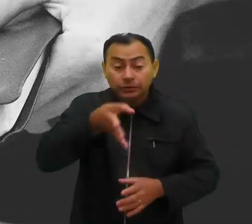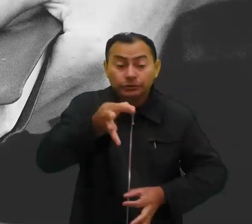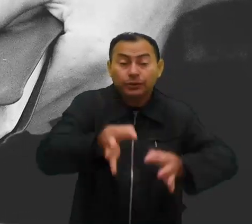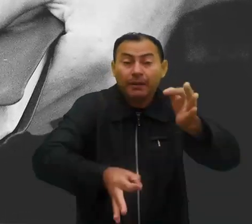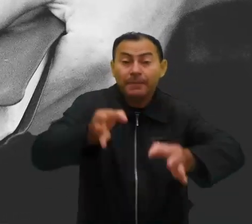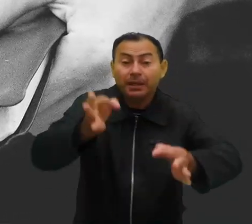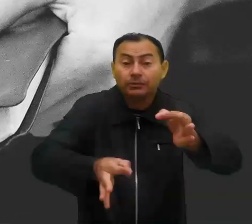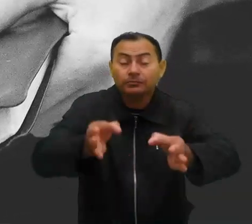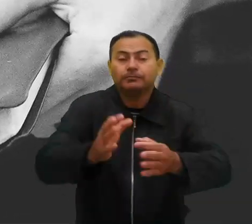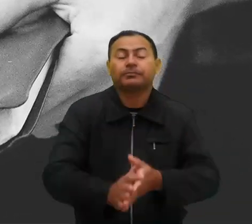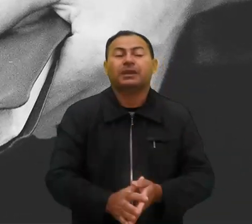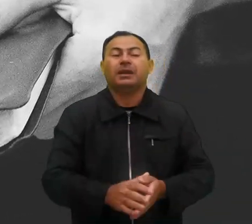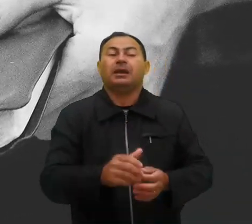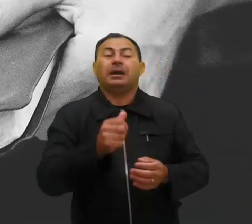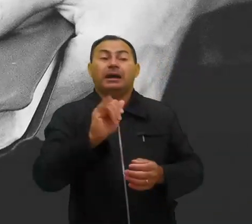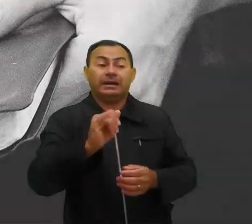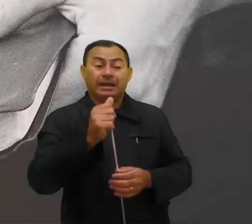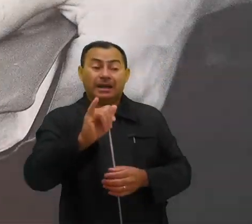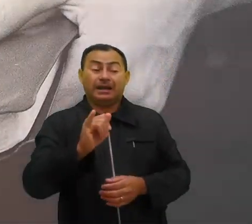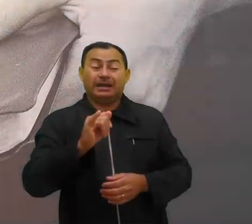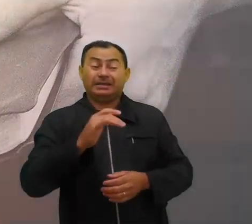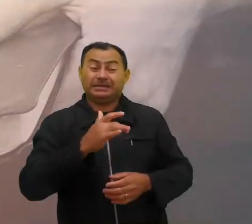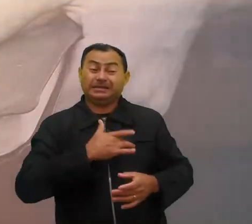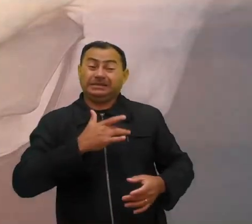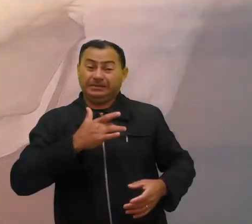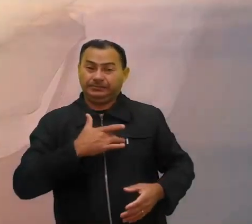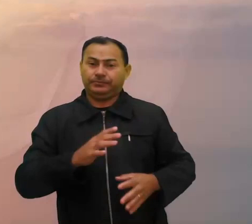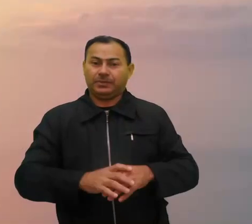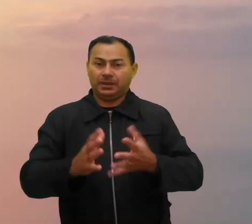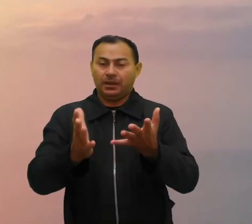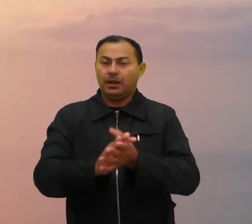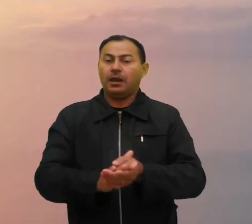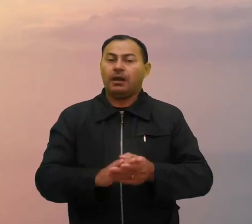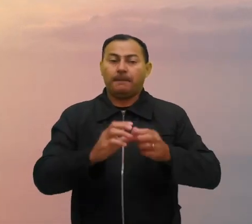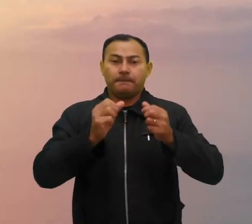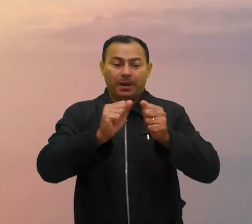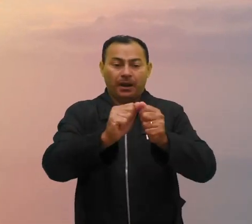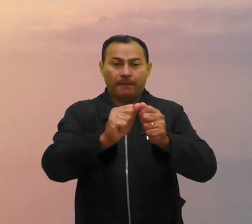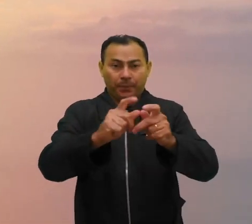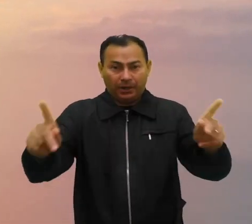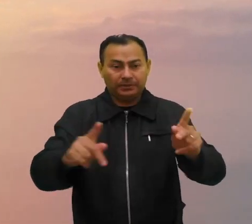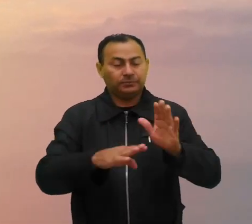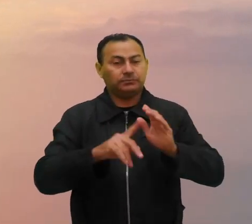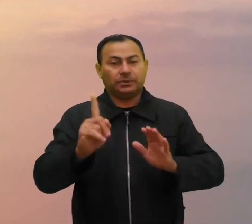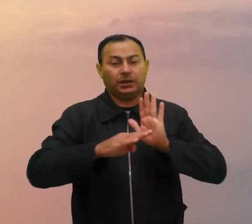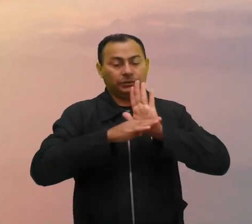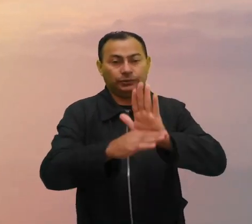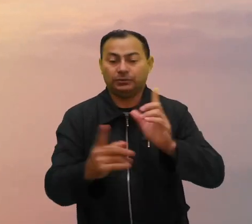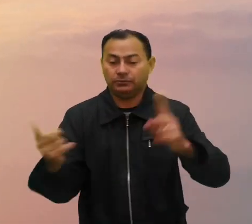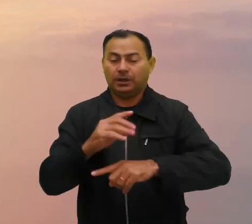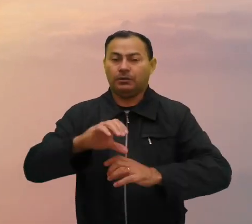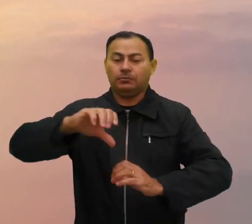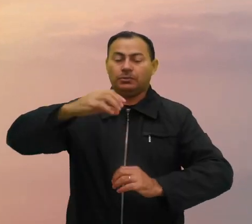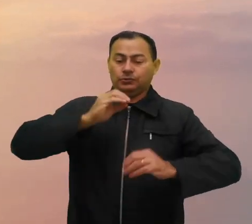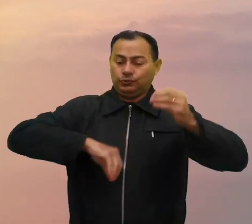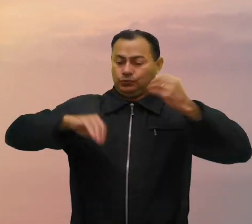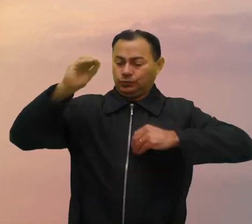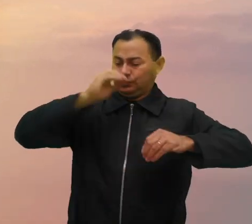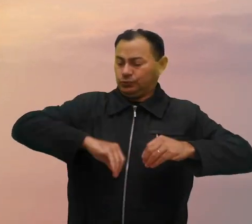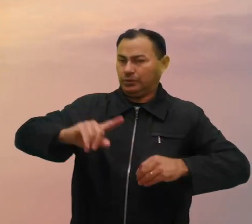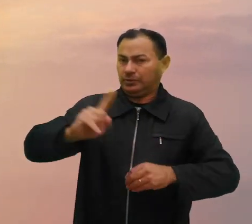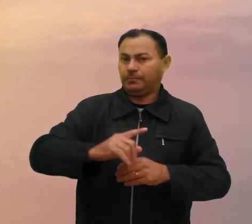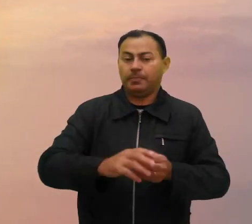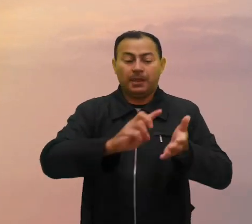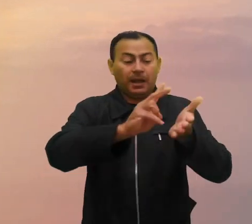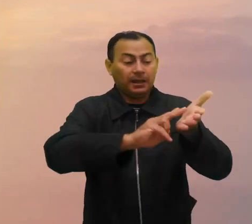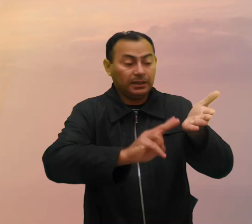julgamentos. Ai, ai, ai. O Apocalipse não ajuda a combater a depressão. Por favor, não